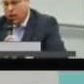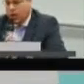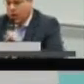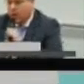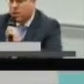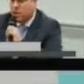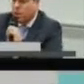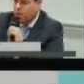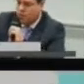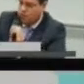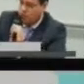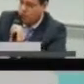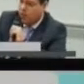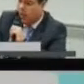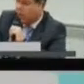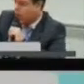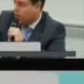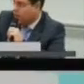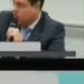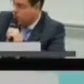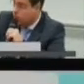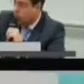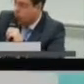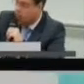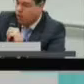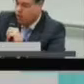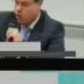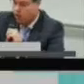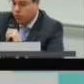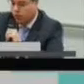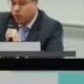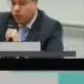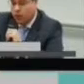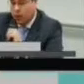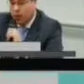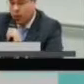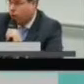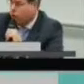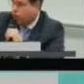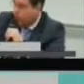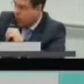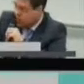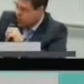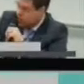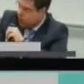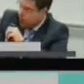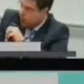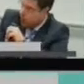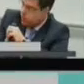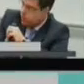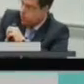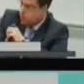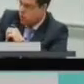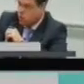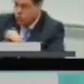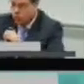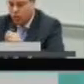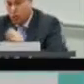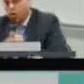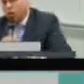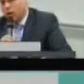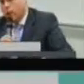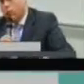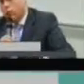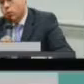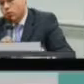não termos ainda definição, muitas vezes, do terreno, porque era aqui, mudou para o lado de lá, e efetivamente os pacientes